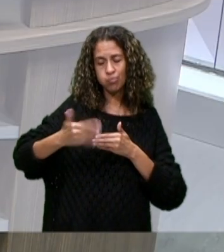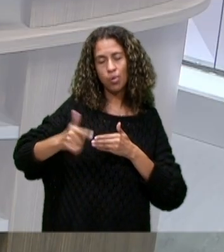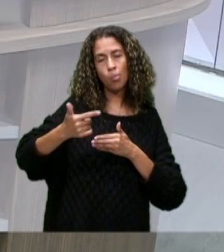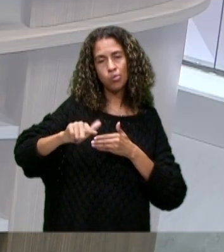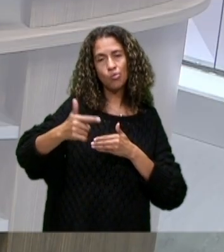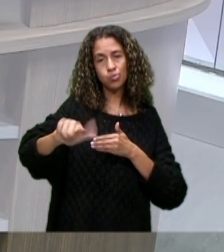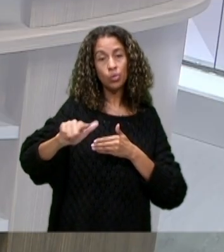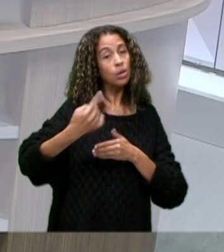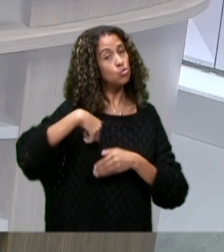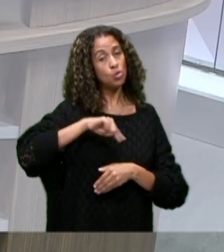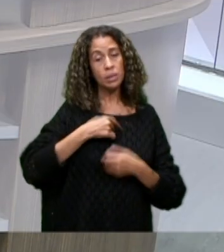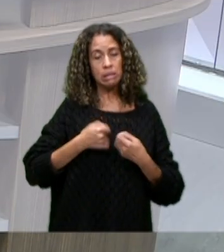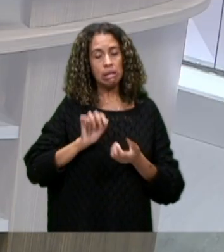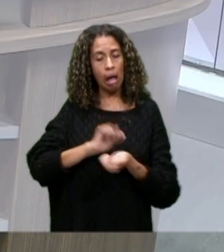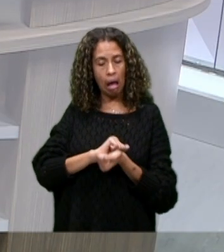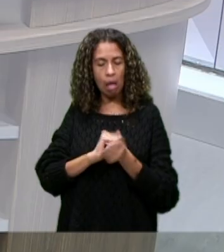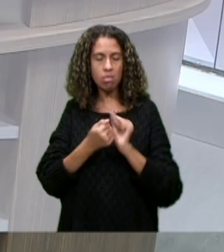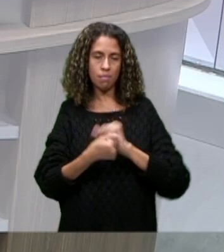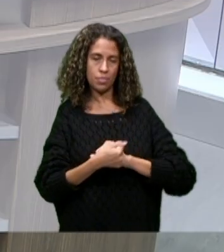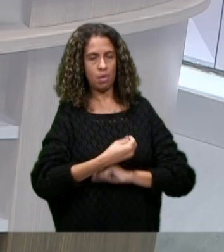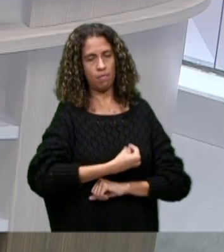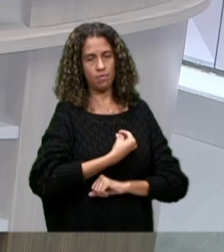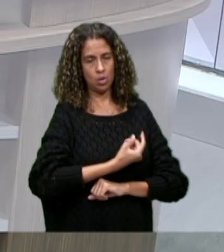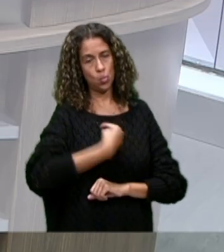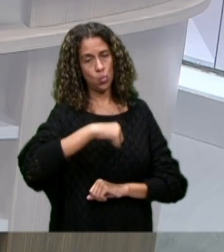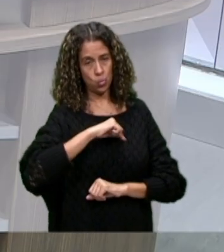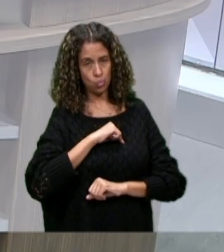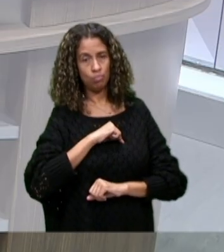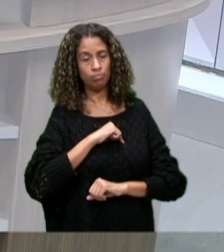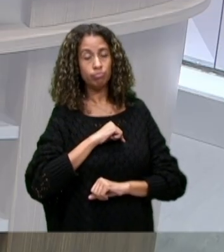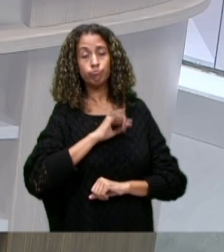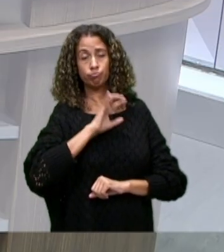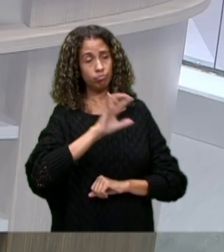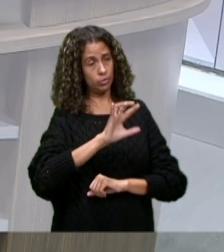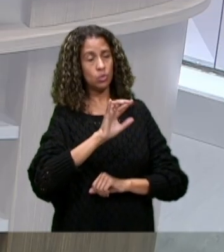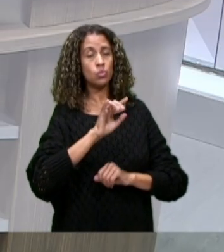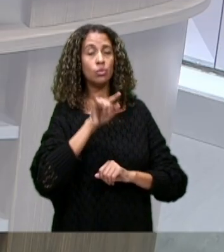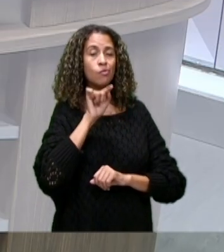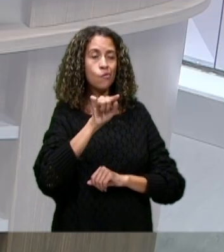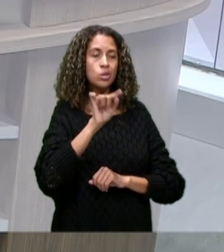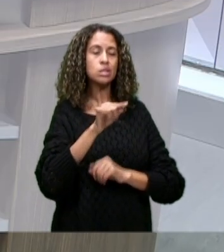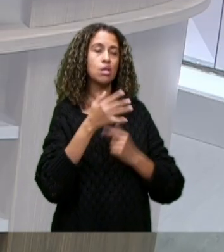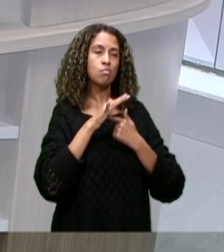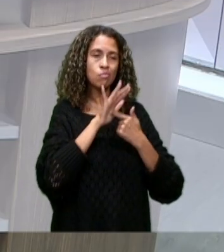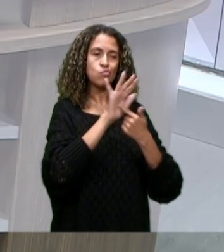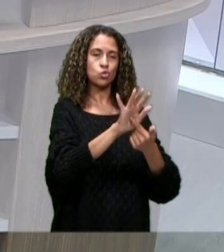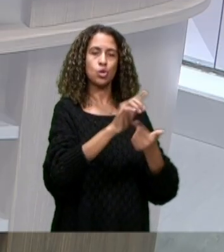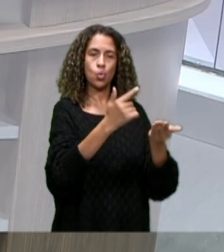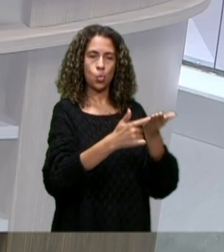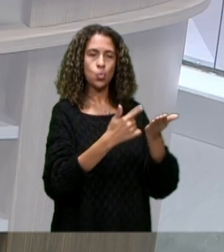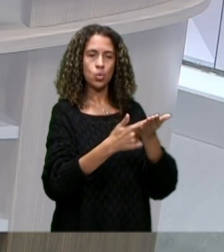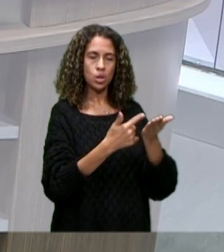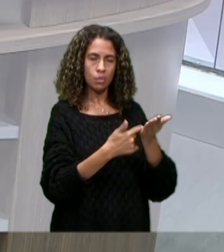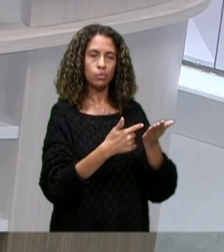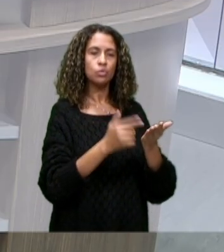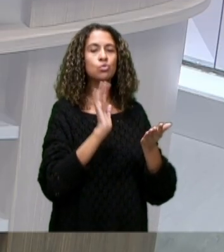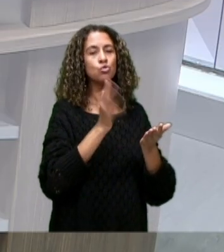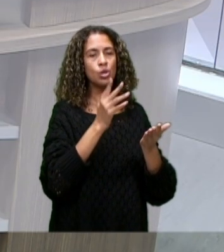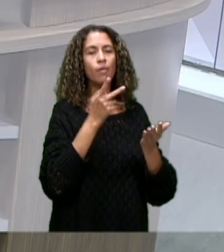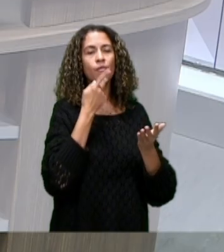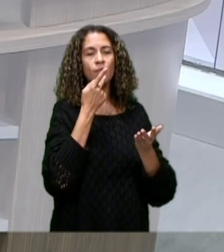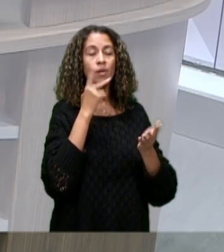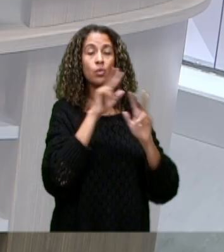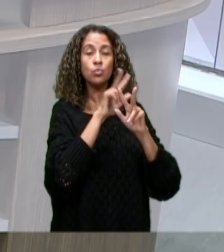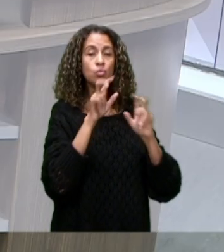isso. Só vai piorar. E exatamente isso é o que você está trazendo também no livro, né? Já está fazendo